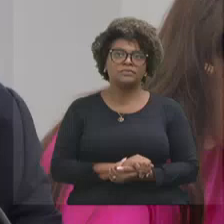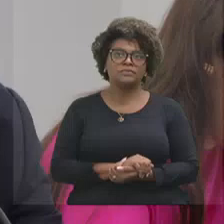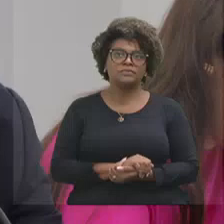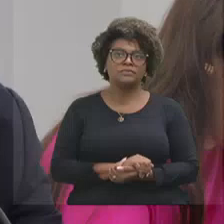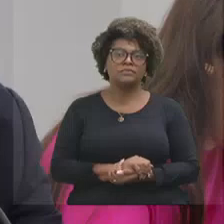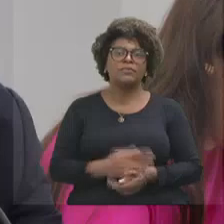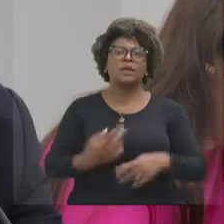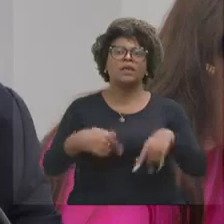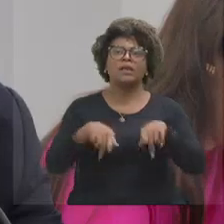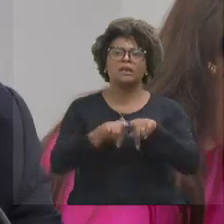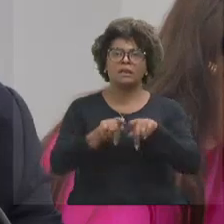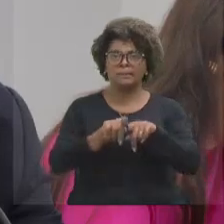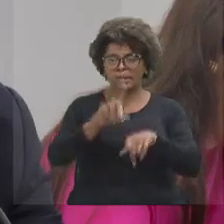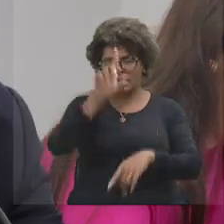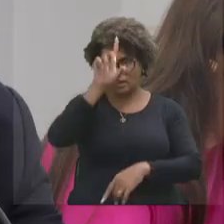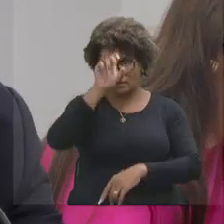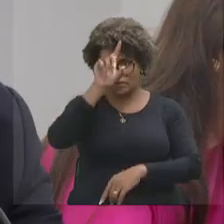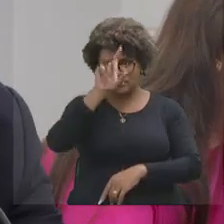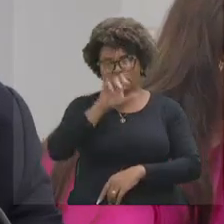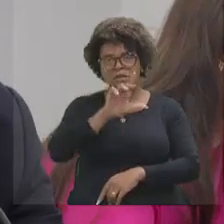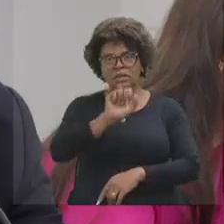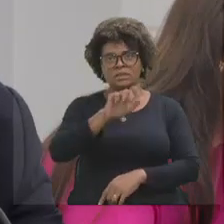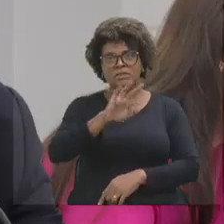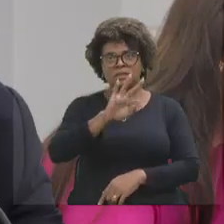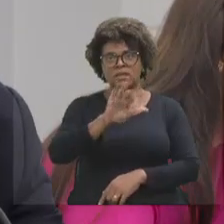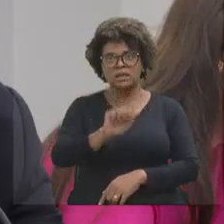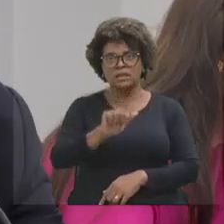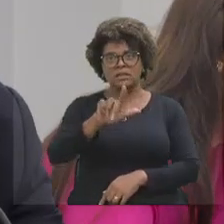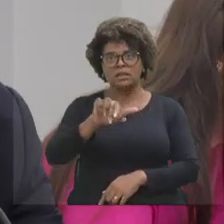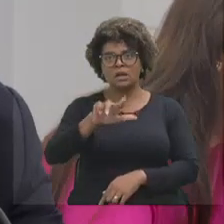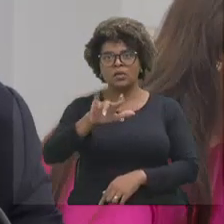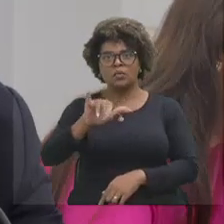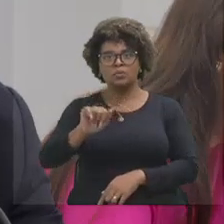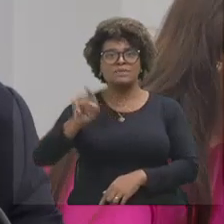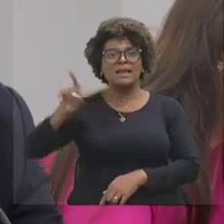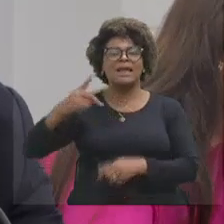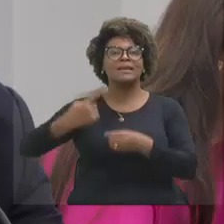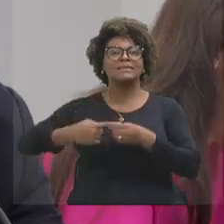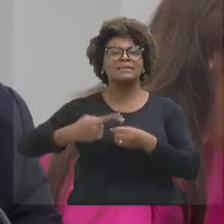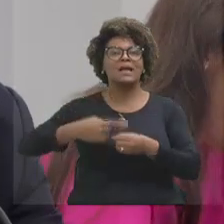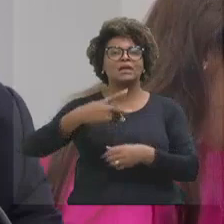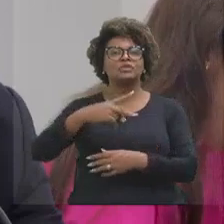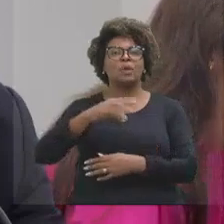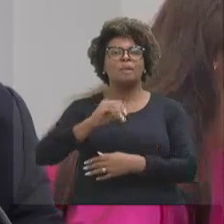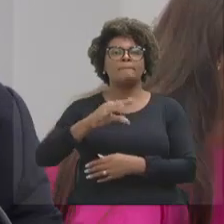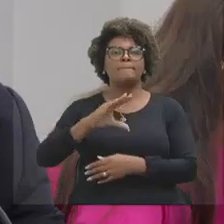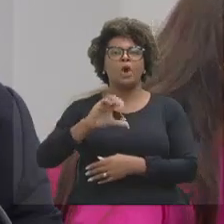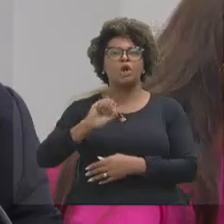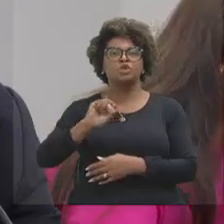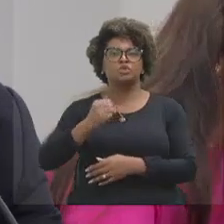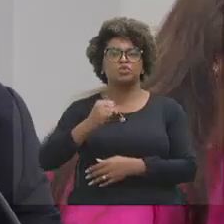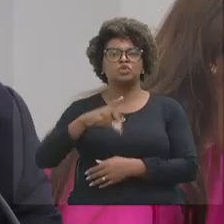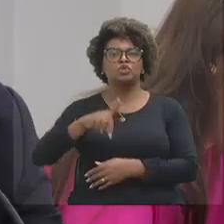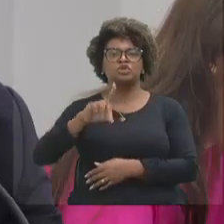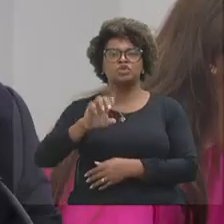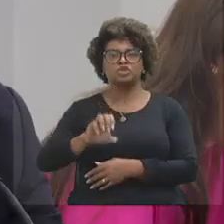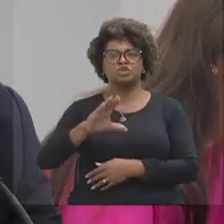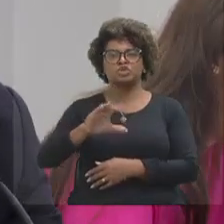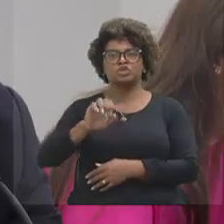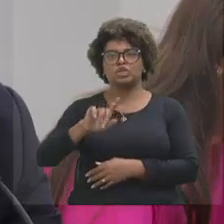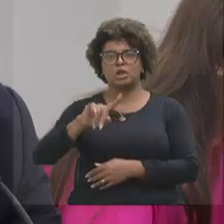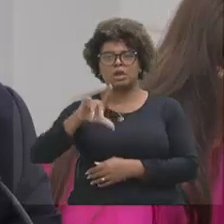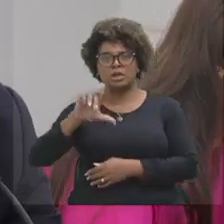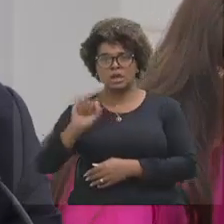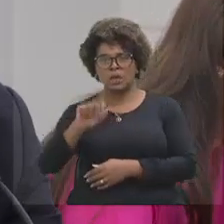Lúcia também que já temos bastante tempo em Poços de Caldas e que é um hospital de